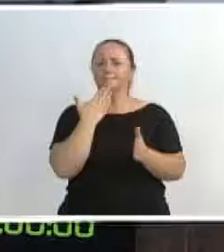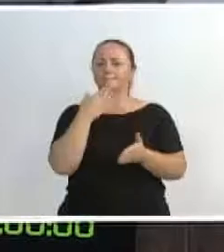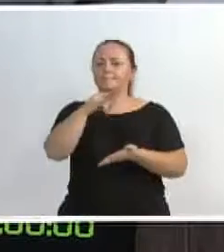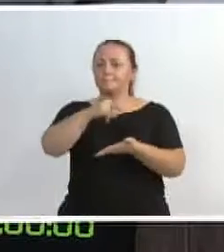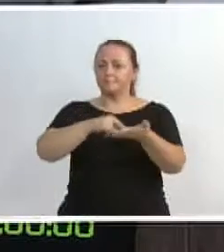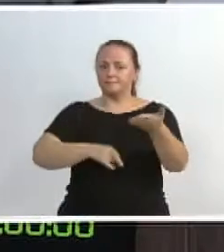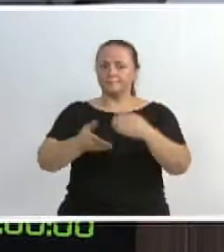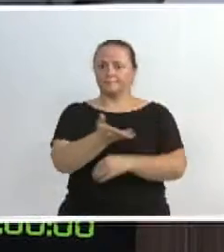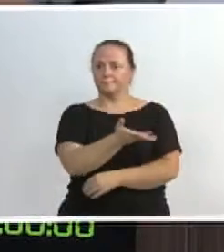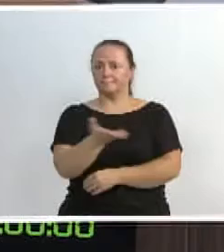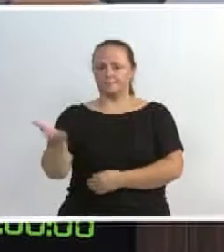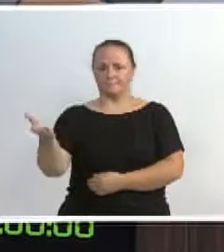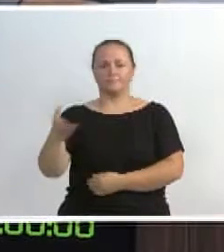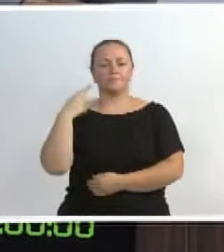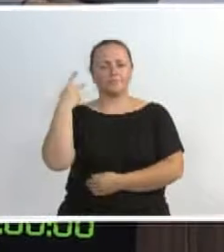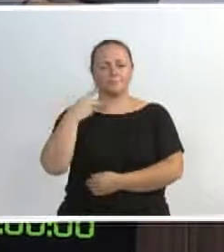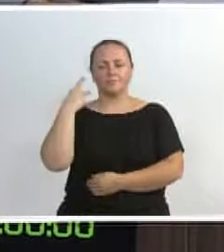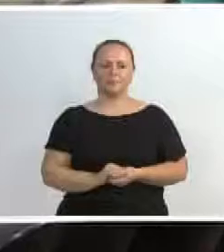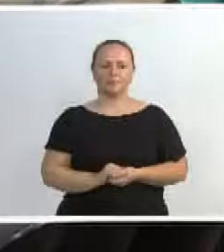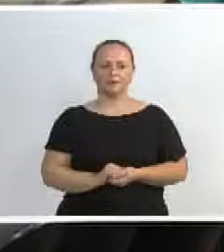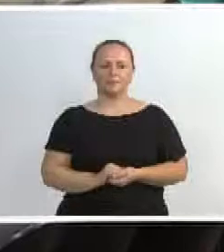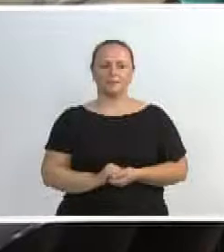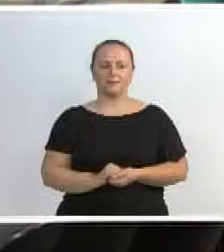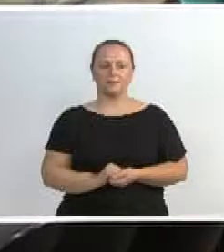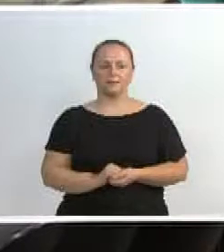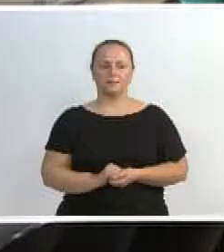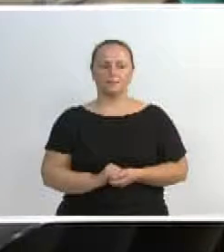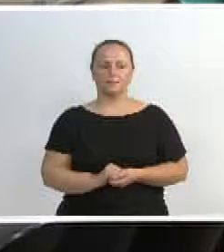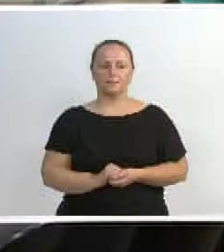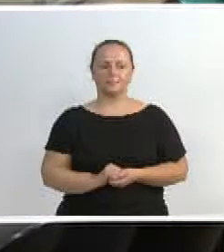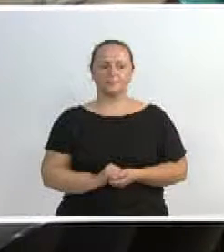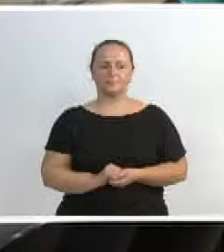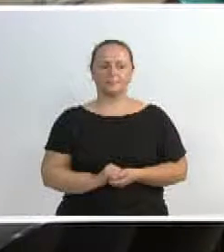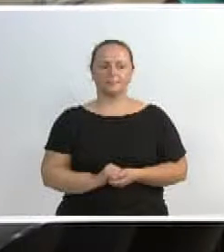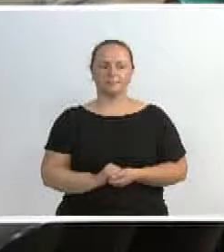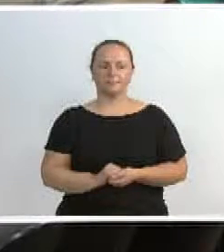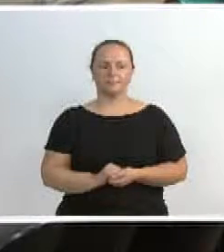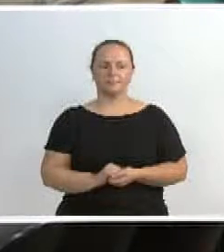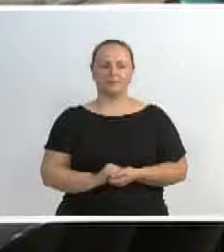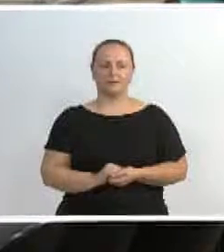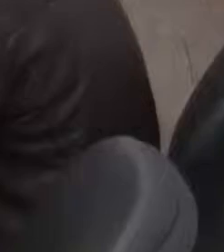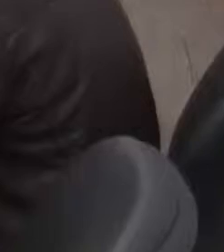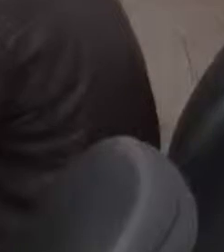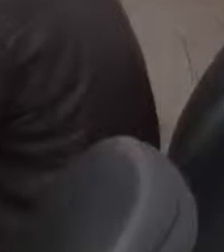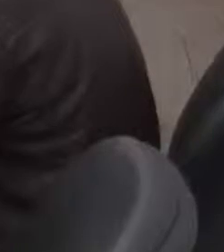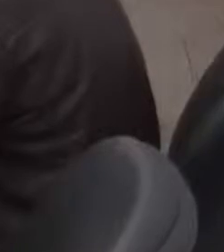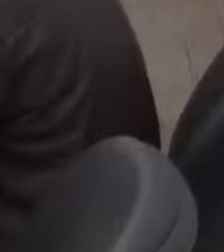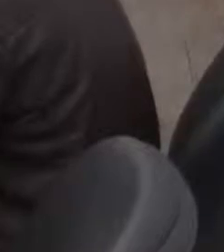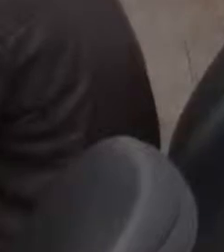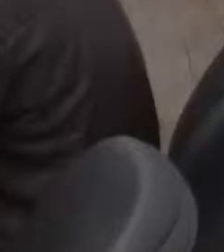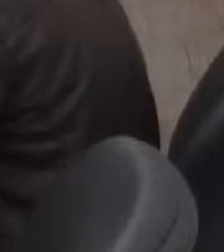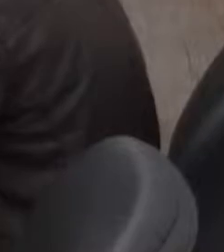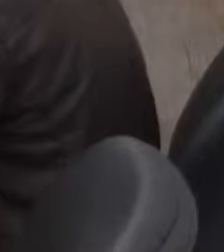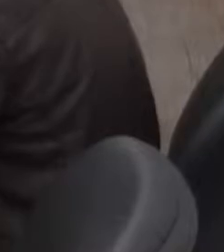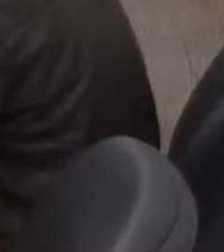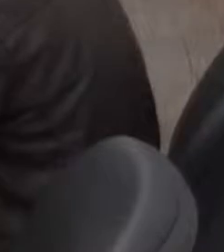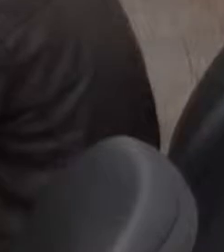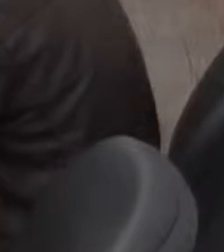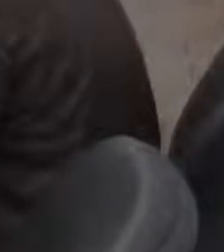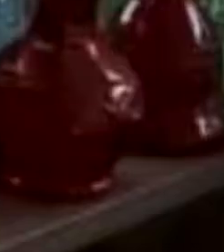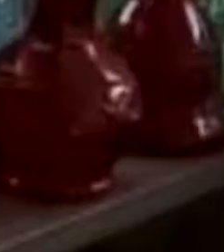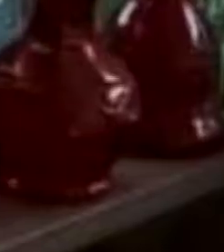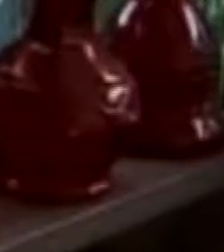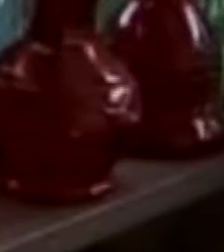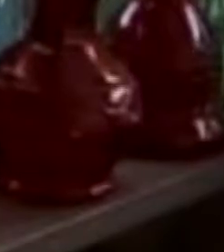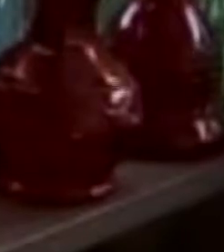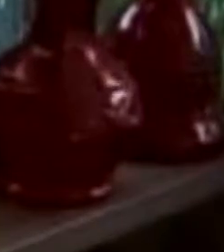vida dele. O projeto de lei tramita na Câmara desde meados de abril deste ano e aguarda parecer jurídico na CCJ. Não é de hoje que o narguilé